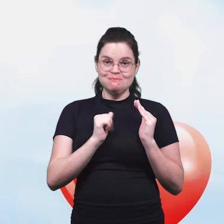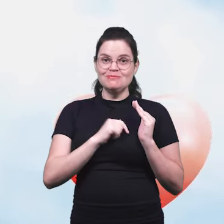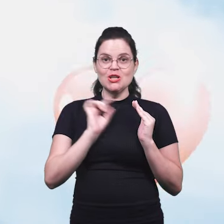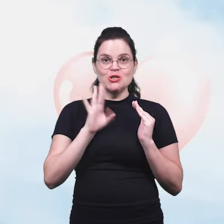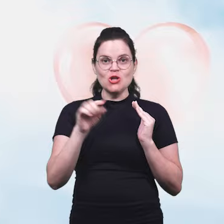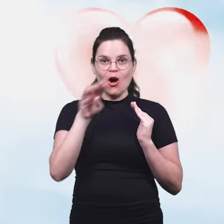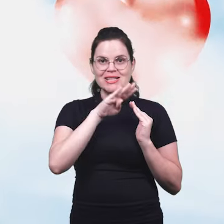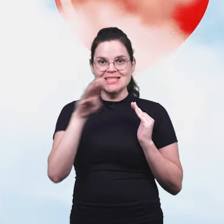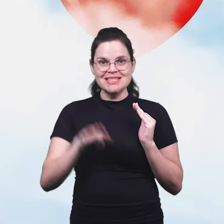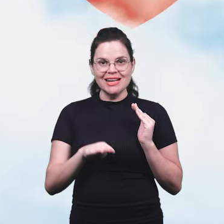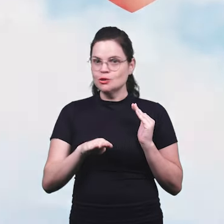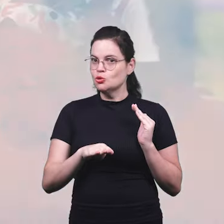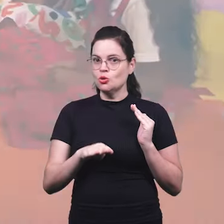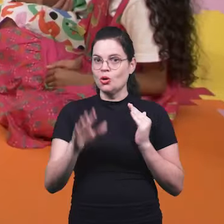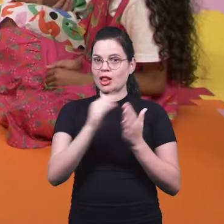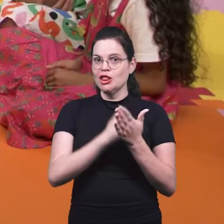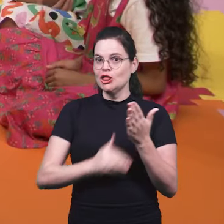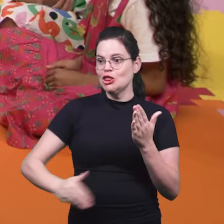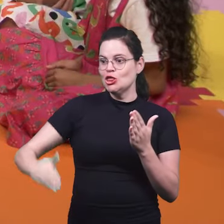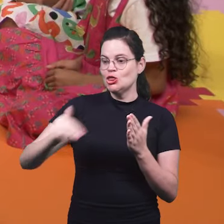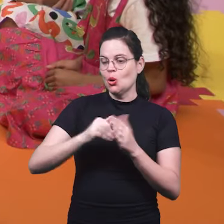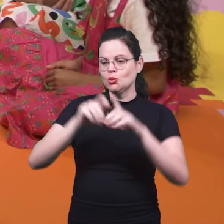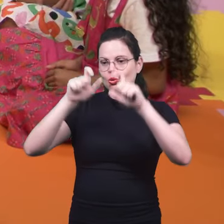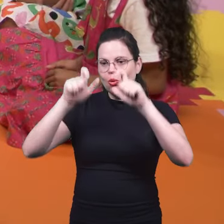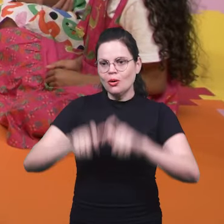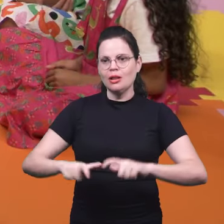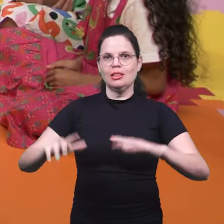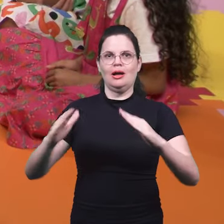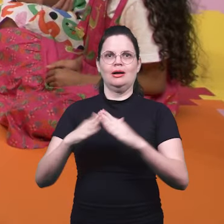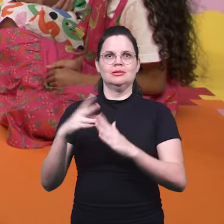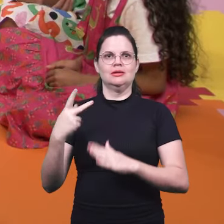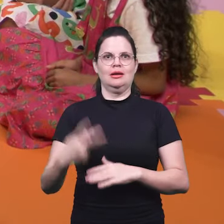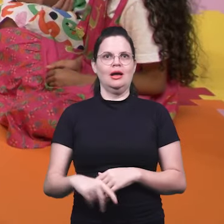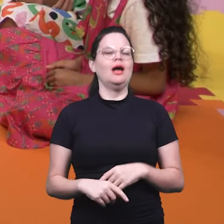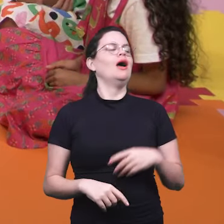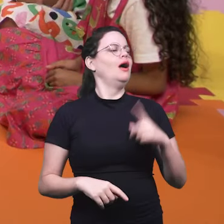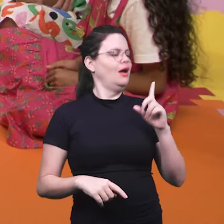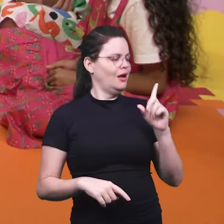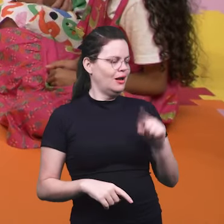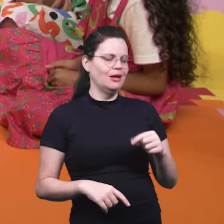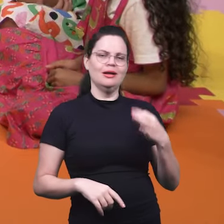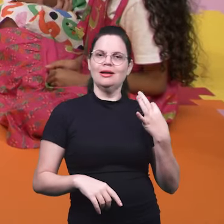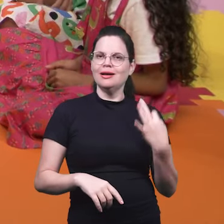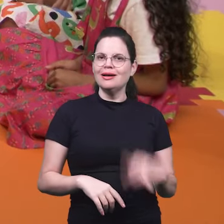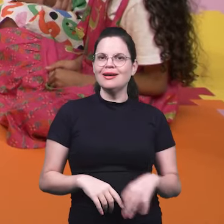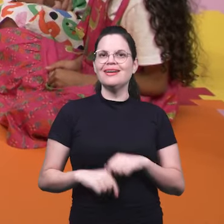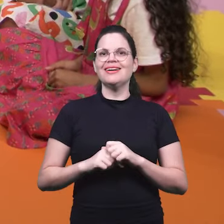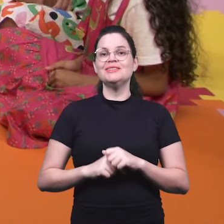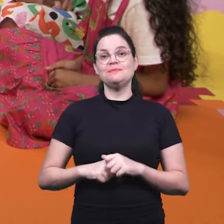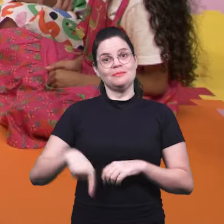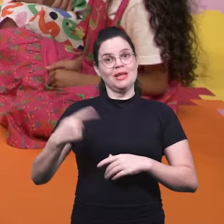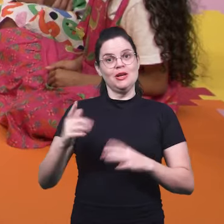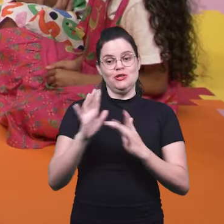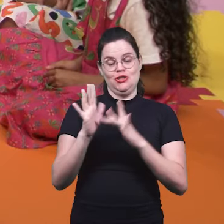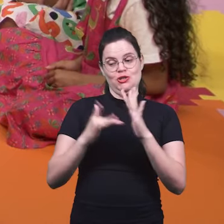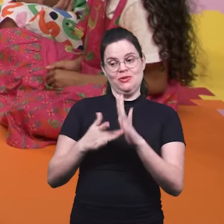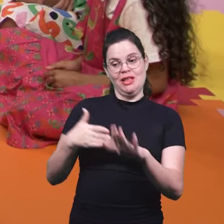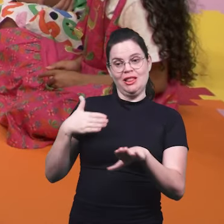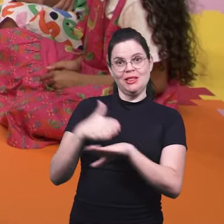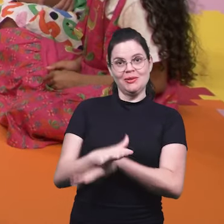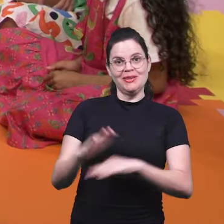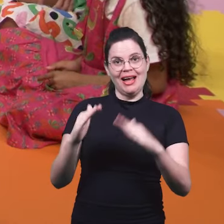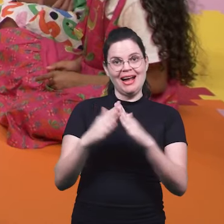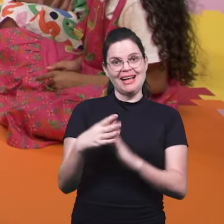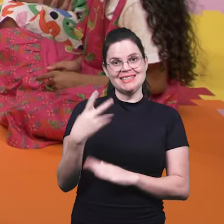só para Zaqueu foi para casa Jesus entrou em casa é Jesus entrou na casa de